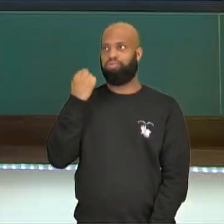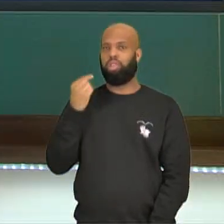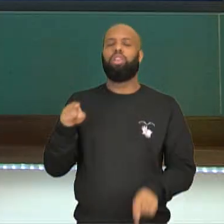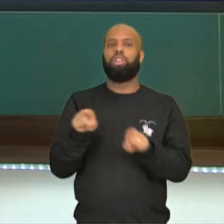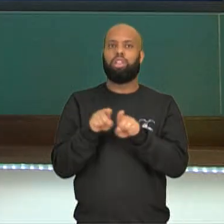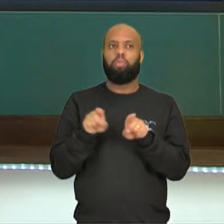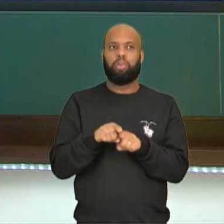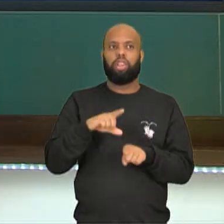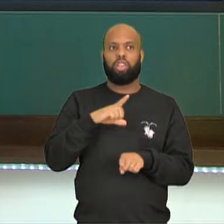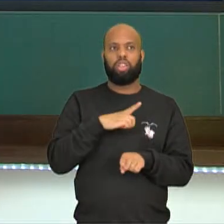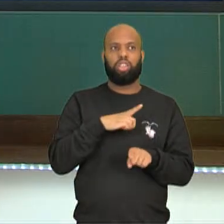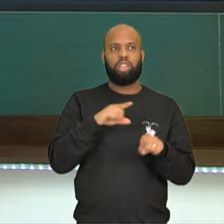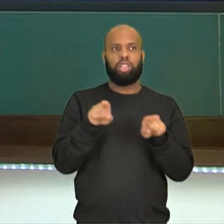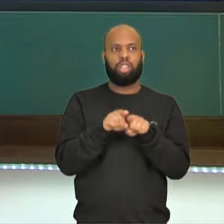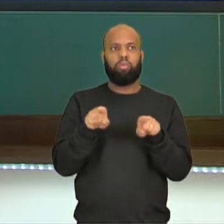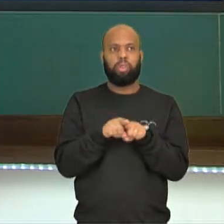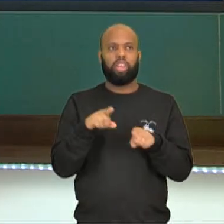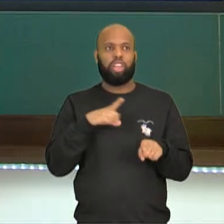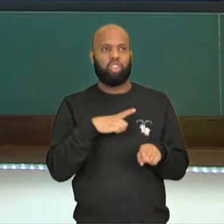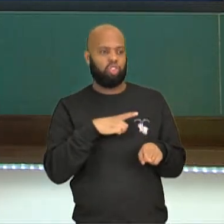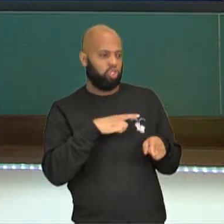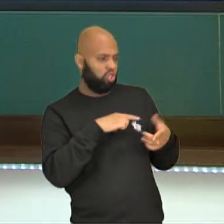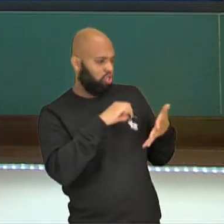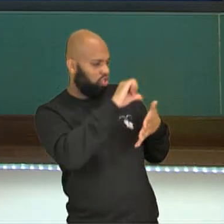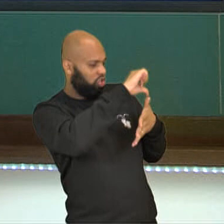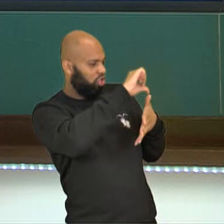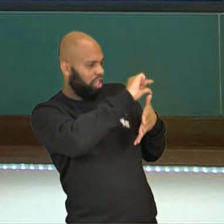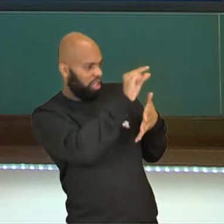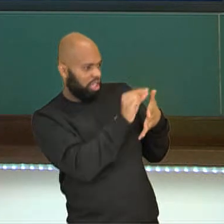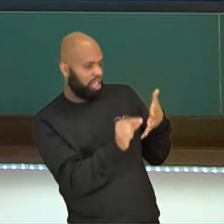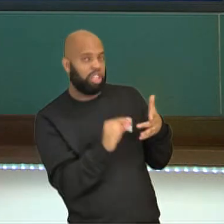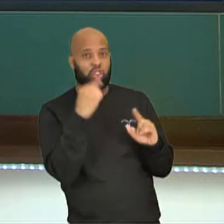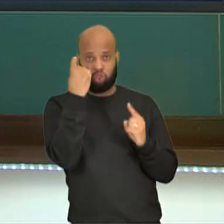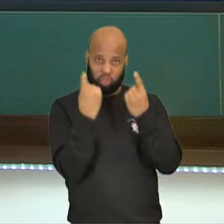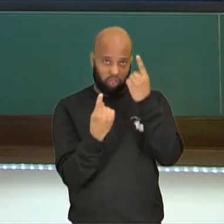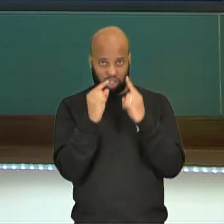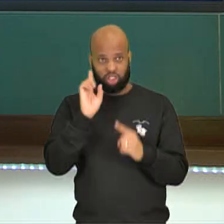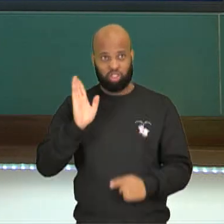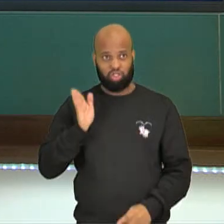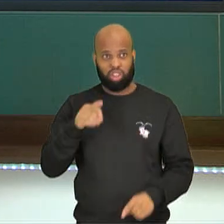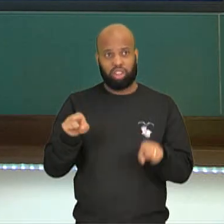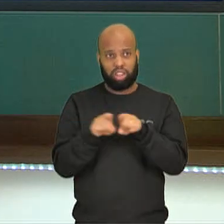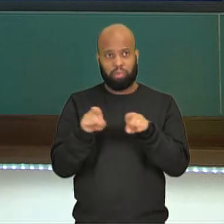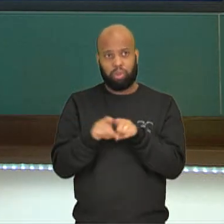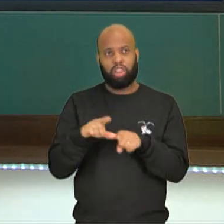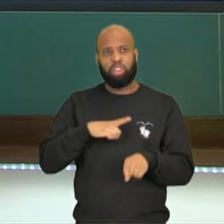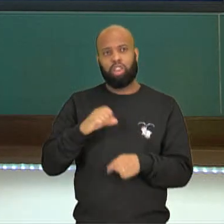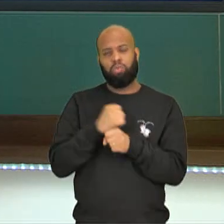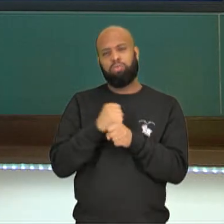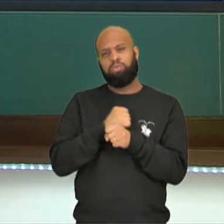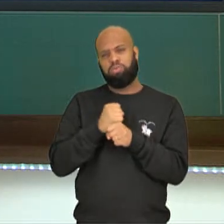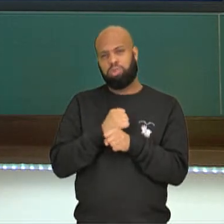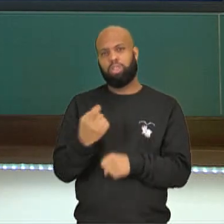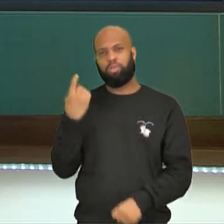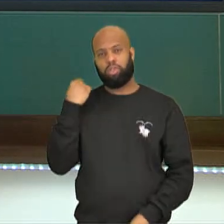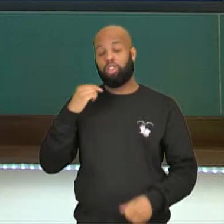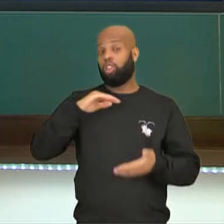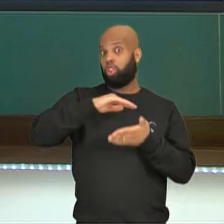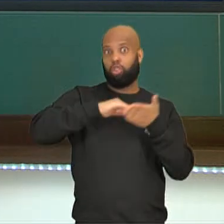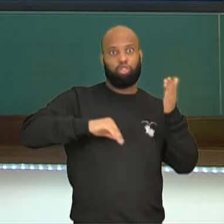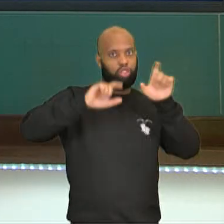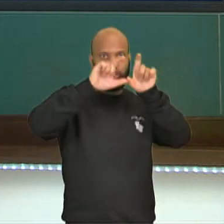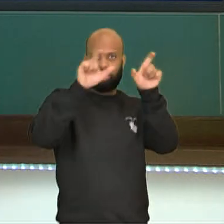presença de Monte Verde na costa chilena de 18 mil anos. Então, só aí começa a tirar o foco do Estreito de Bering como a